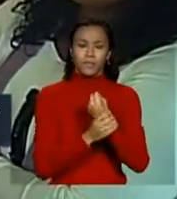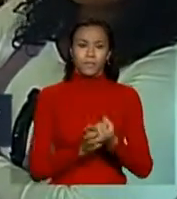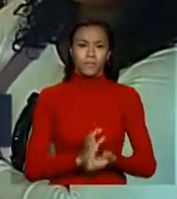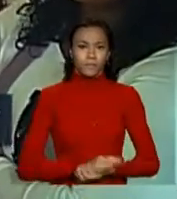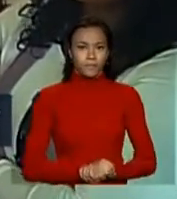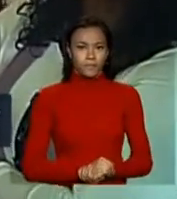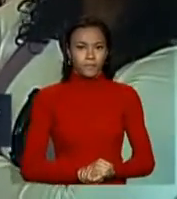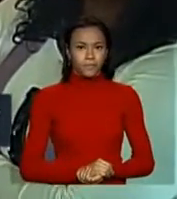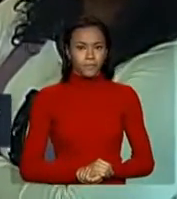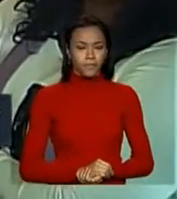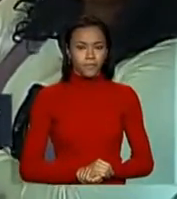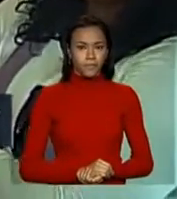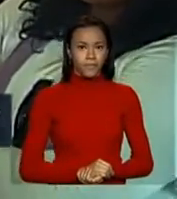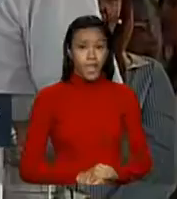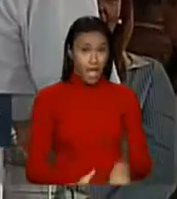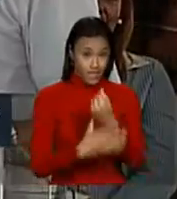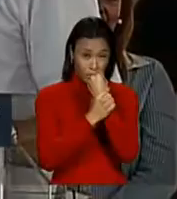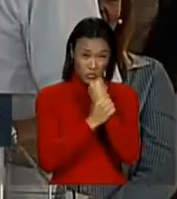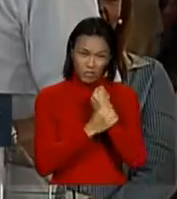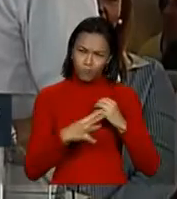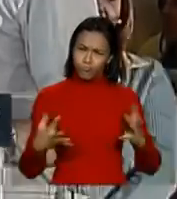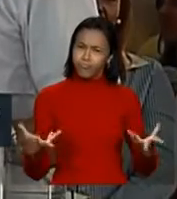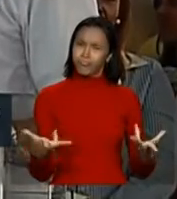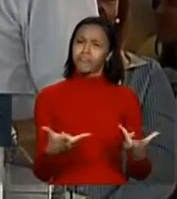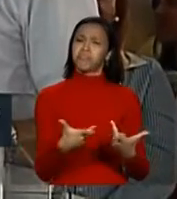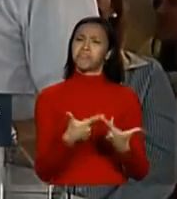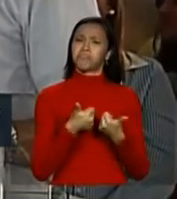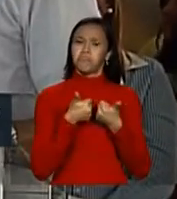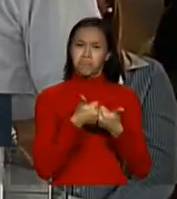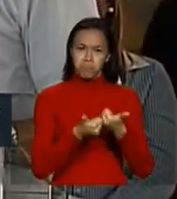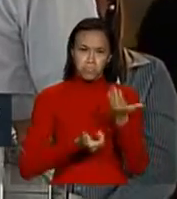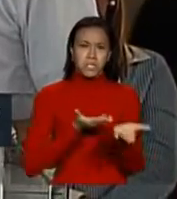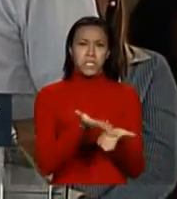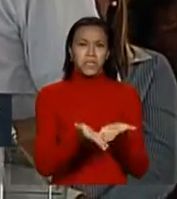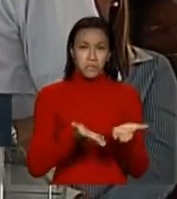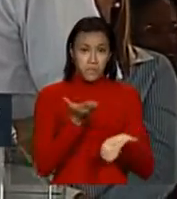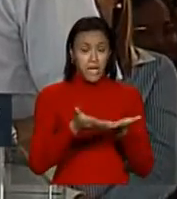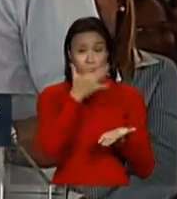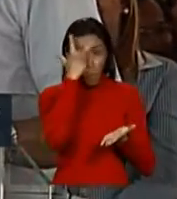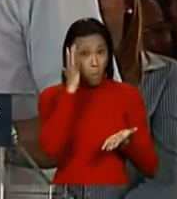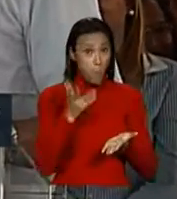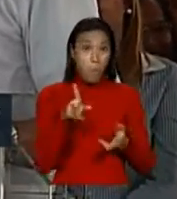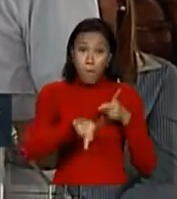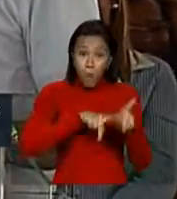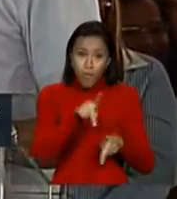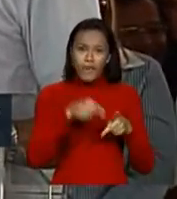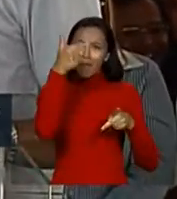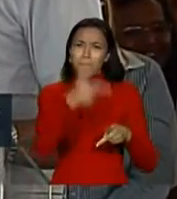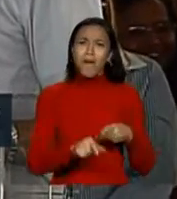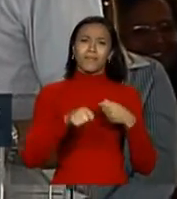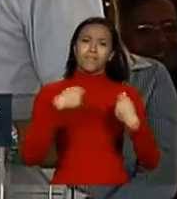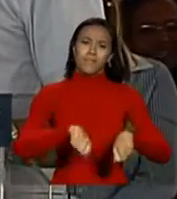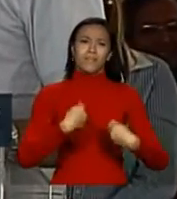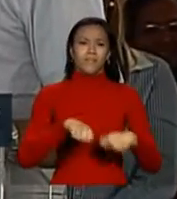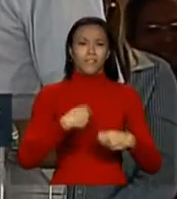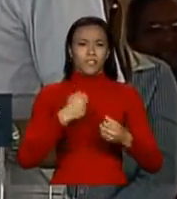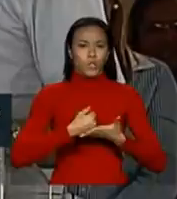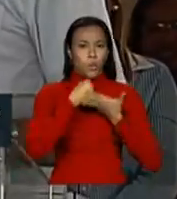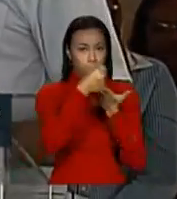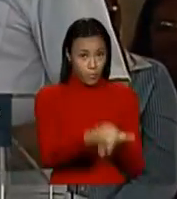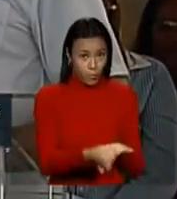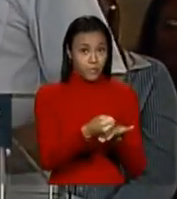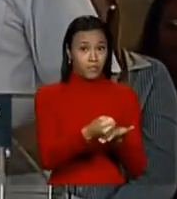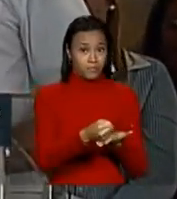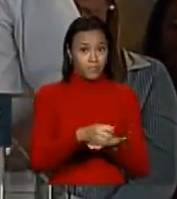garantindo garantindo qualidade e levar pro povo que mais precisa o melhor atendimento e Como